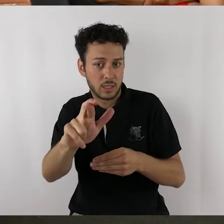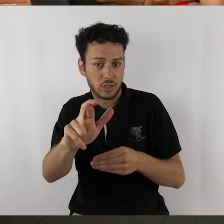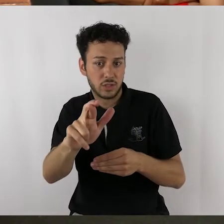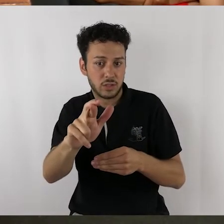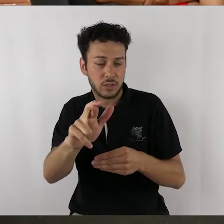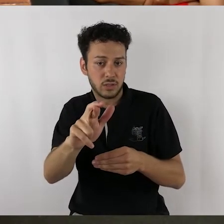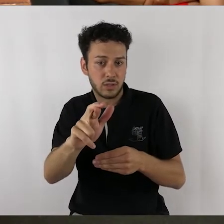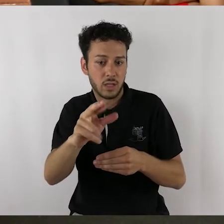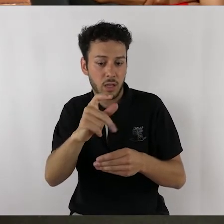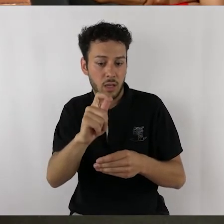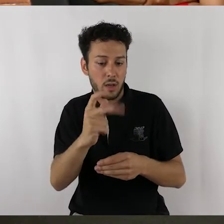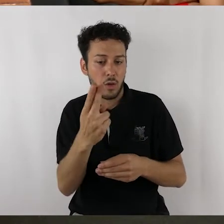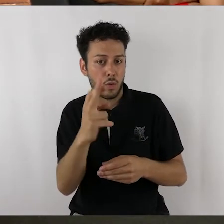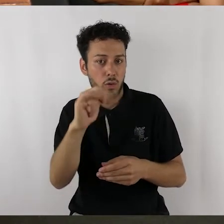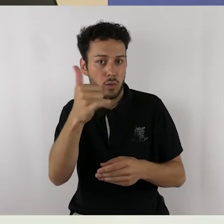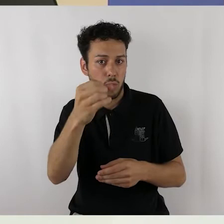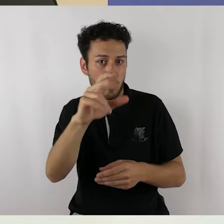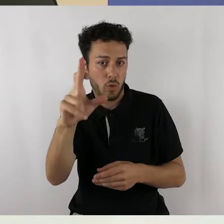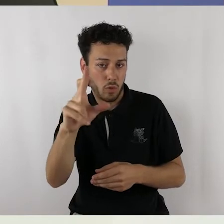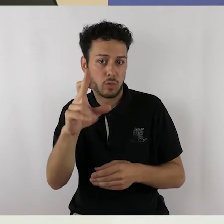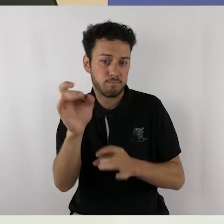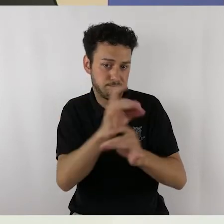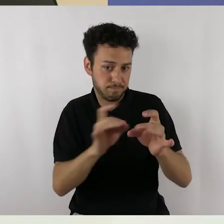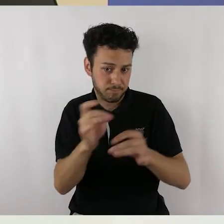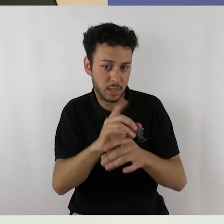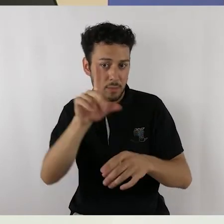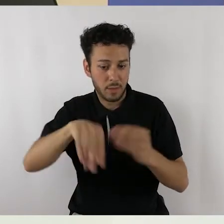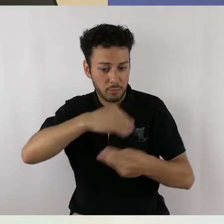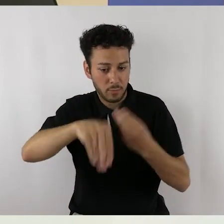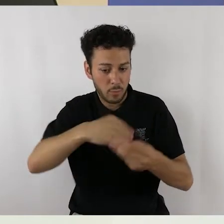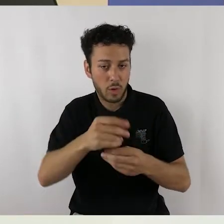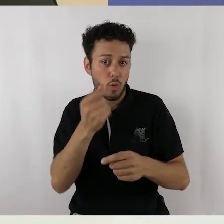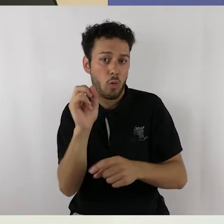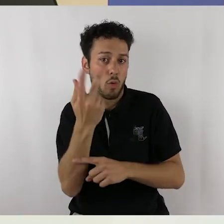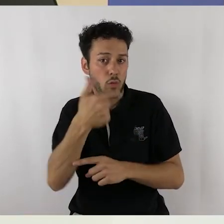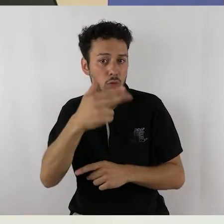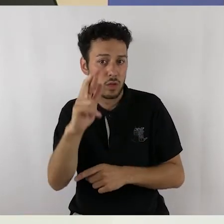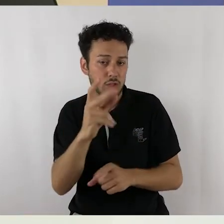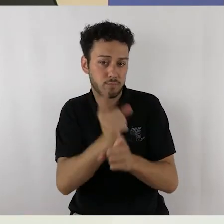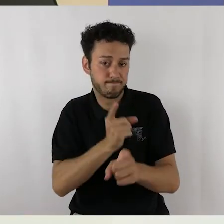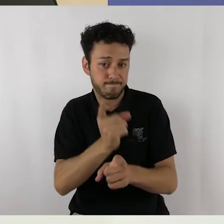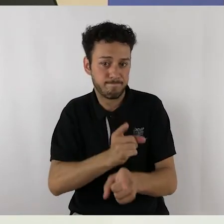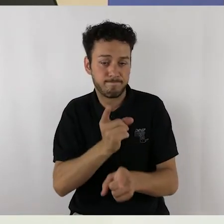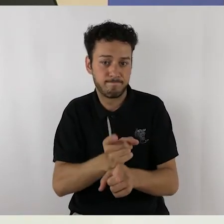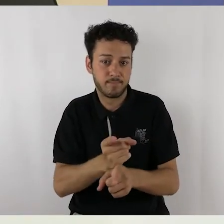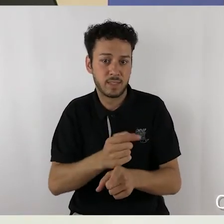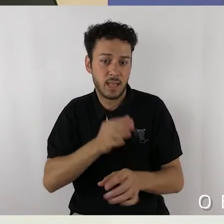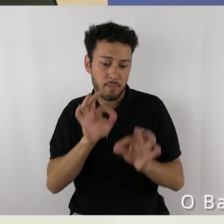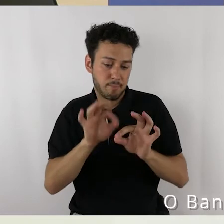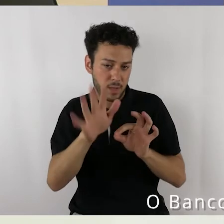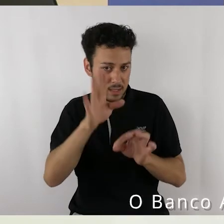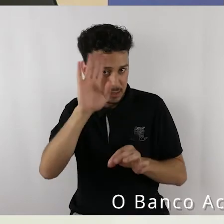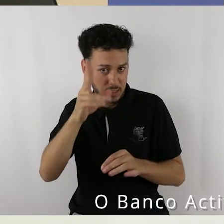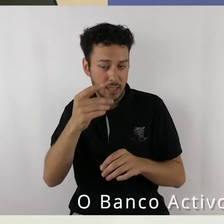taxas a ainda que sai da euribor e tendo as funções Tamires taxa fixa como como já referi há pouco